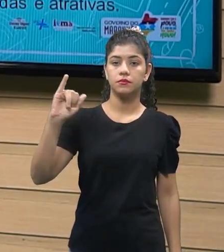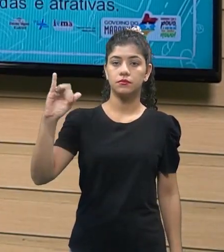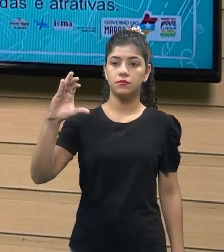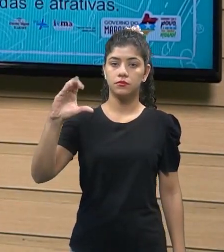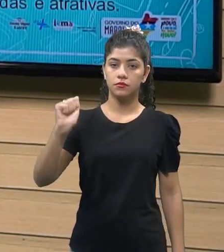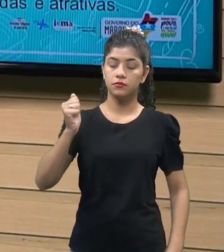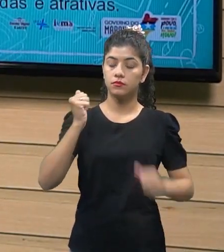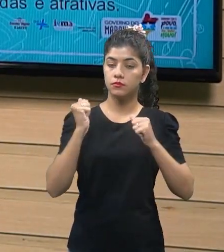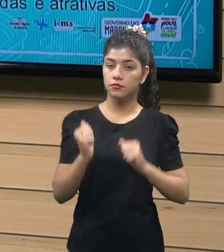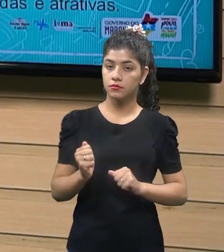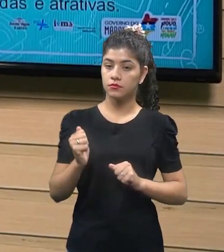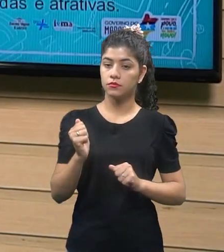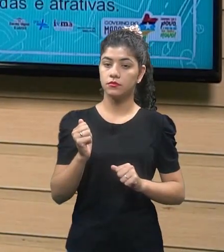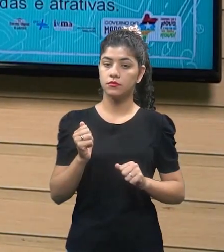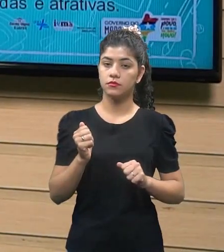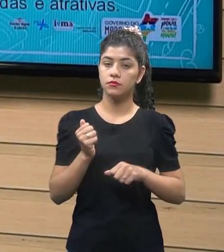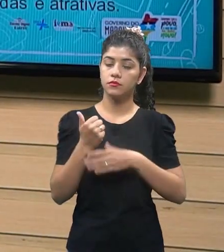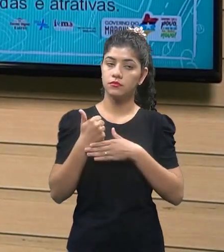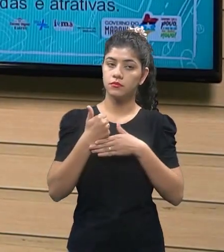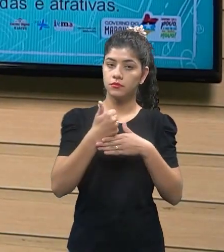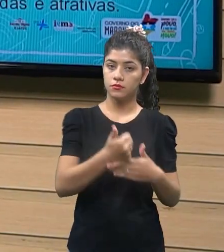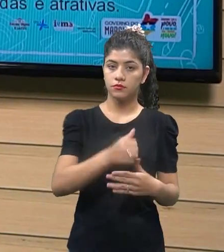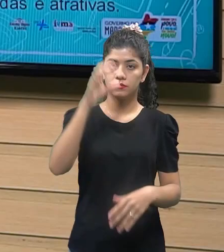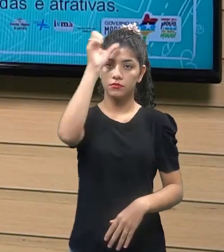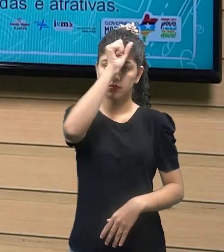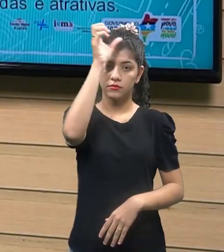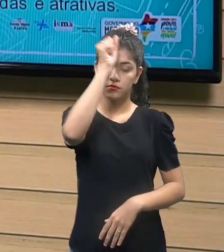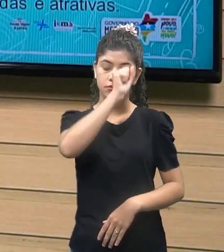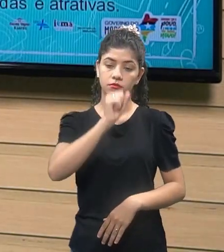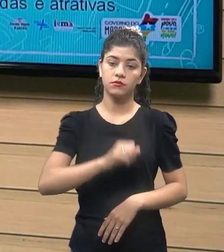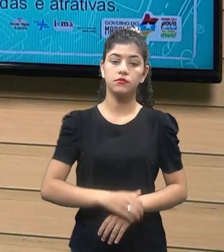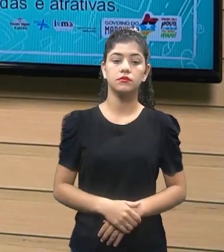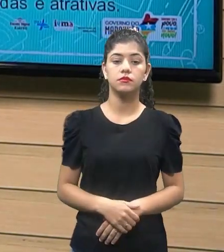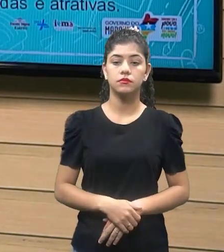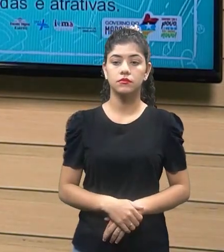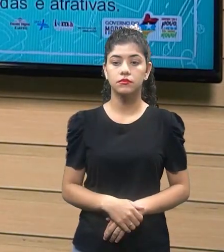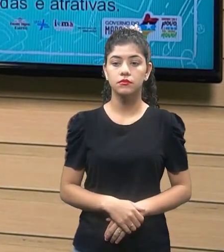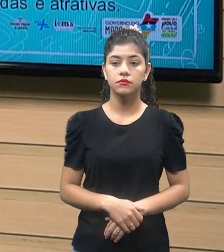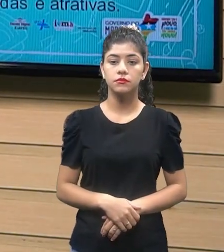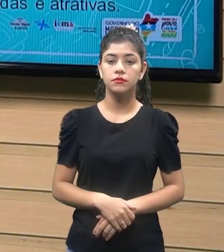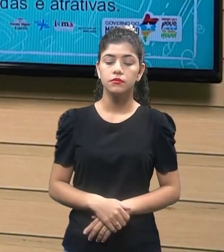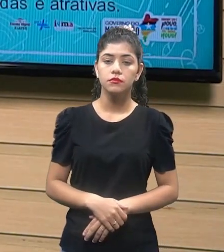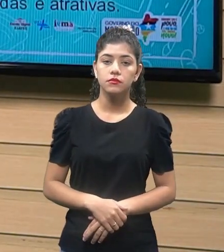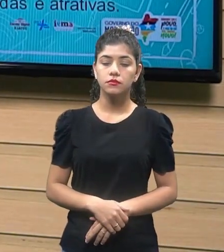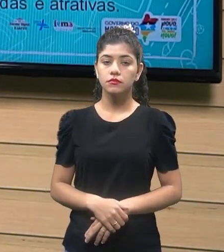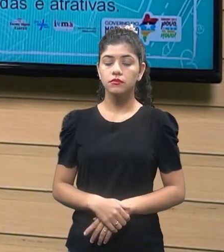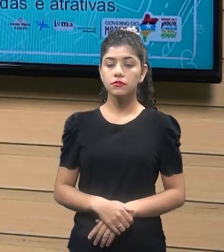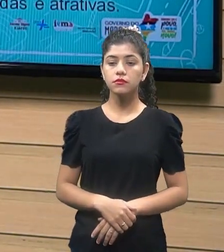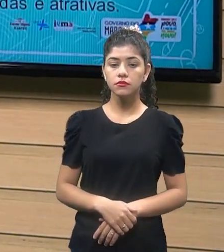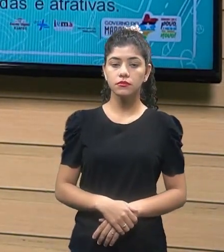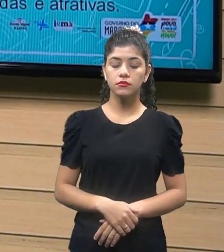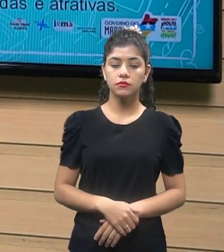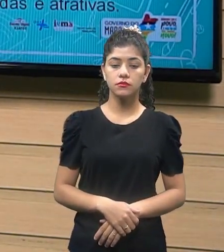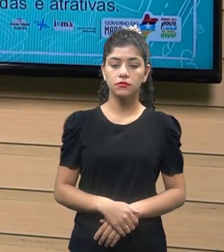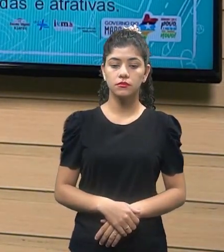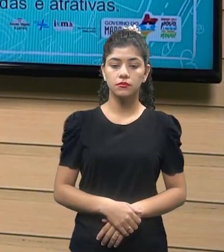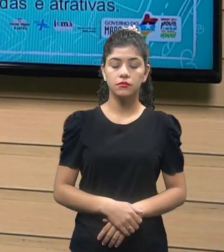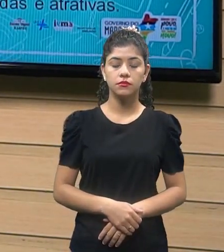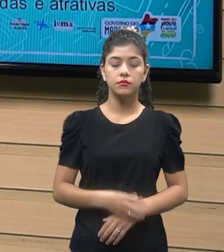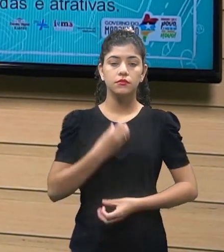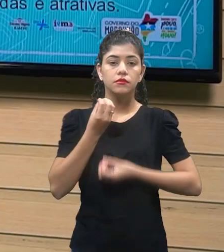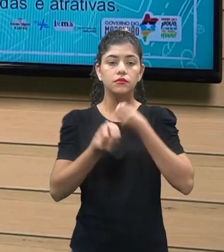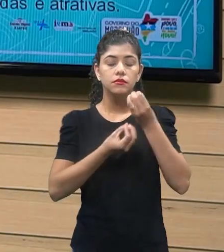o aprendizado, inclusive desse que nós temos agora, a parte de sensores e motores. Então, como que ele